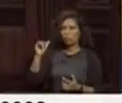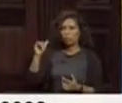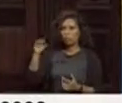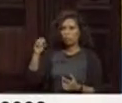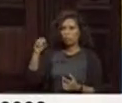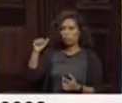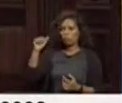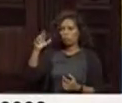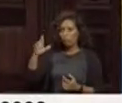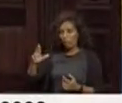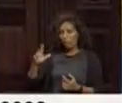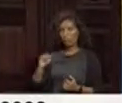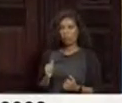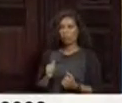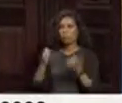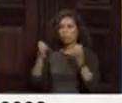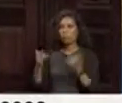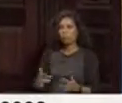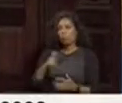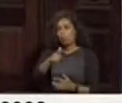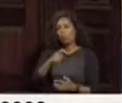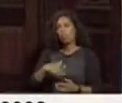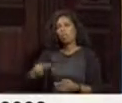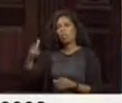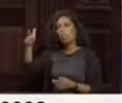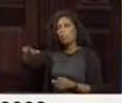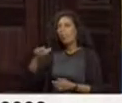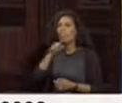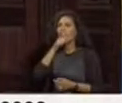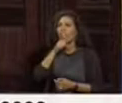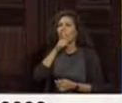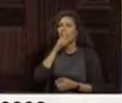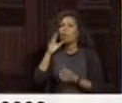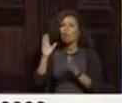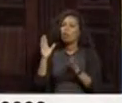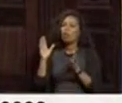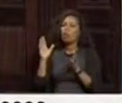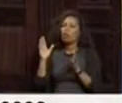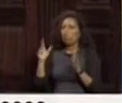Vivi os anos de chumbo,